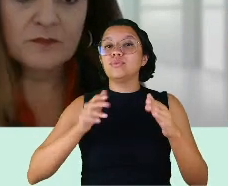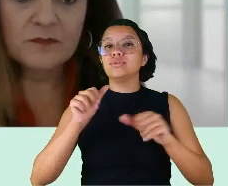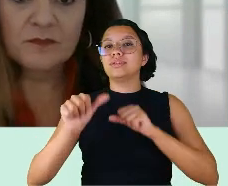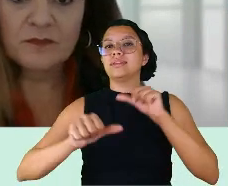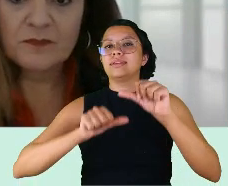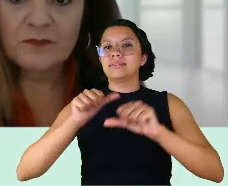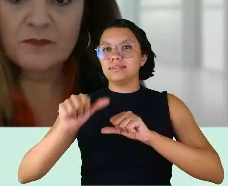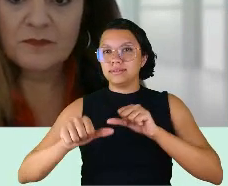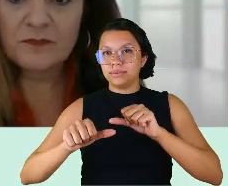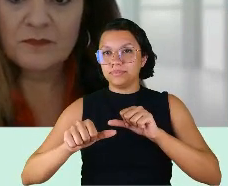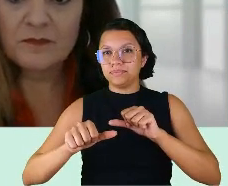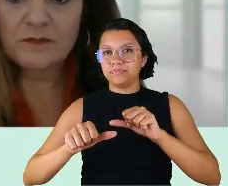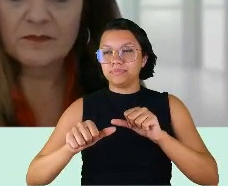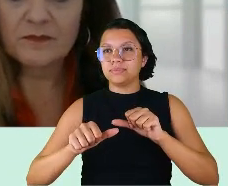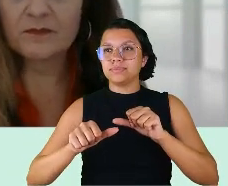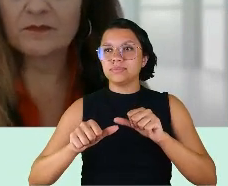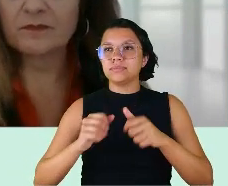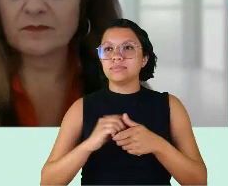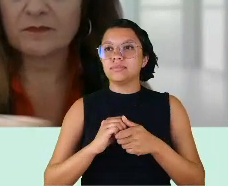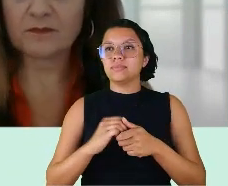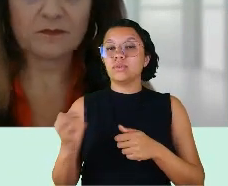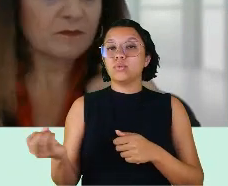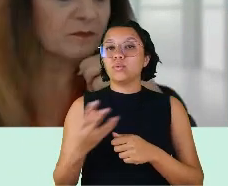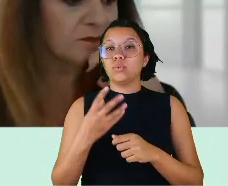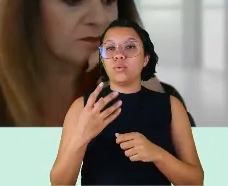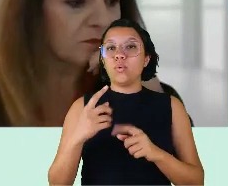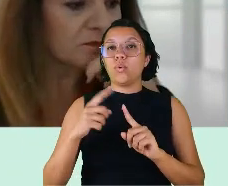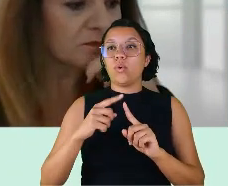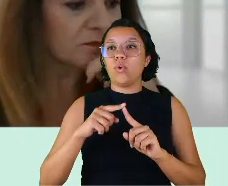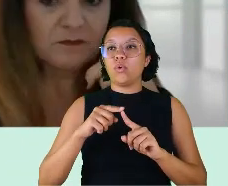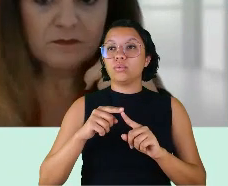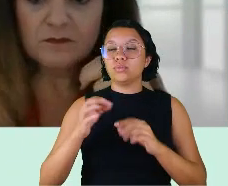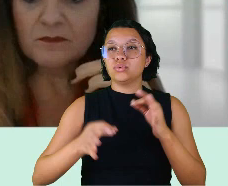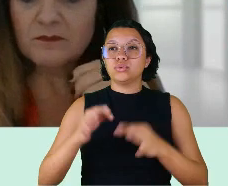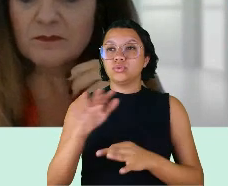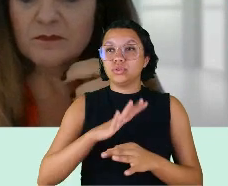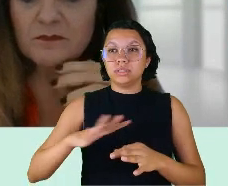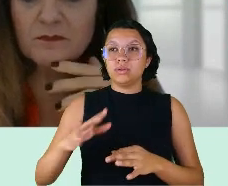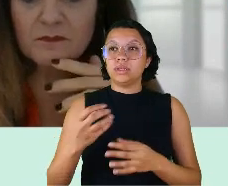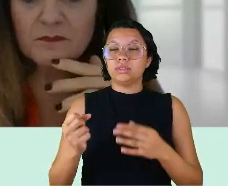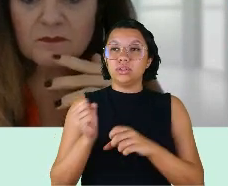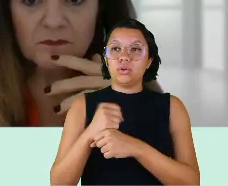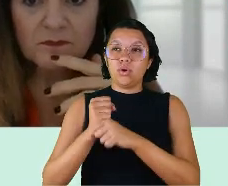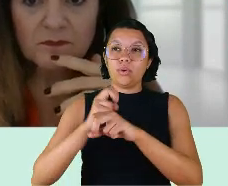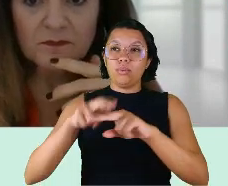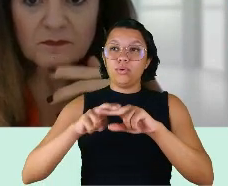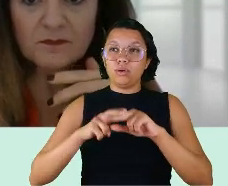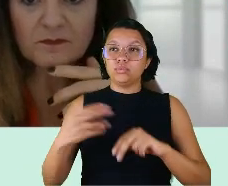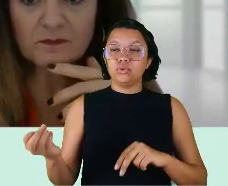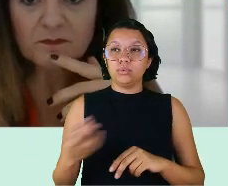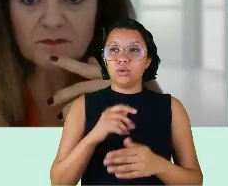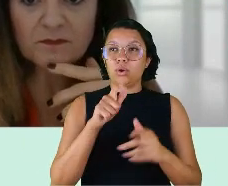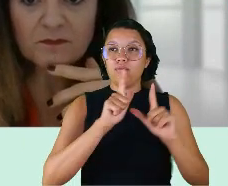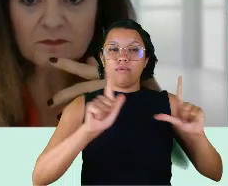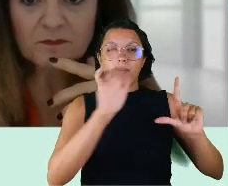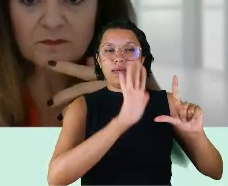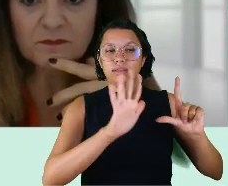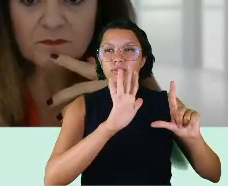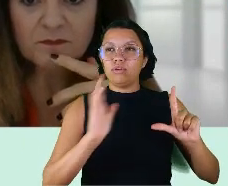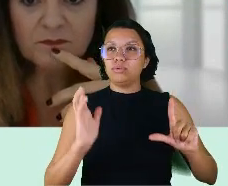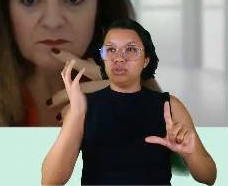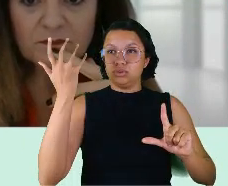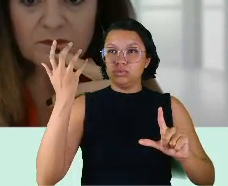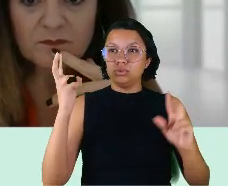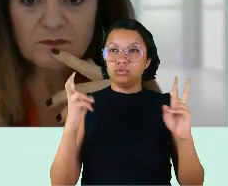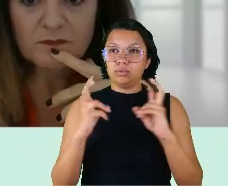de transição por um novo modelo de jurisdição que está sendo construído por conta de uma nova plataforma de resolução